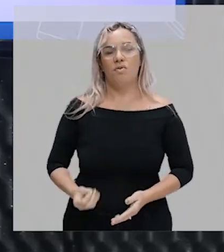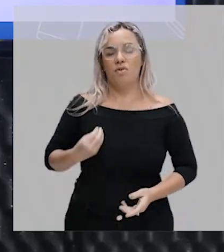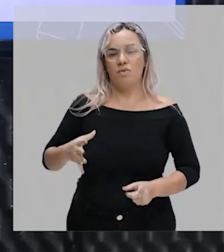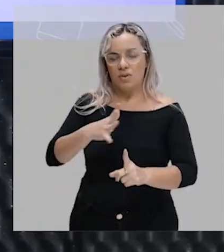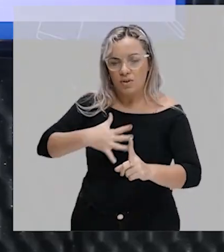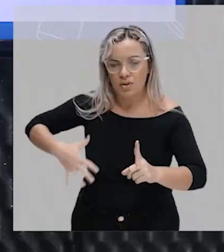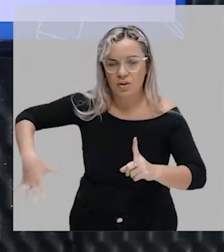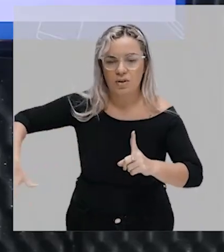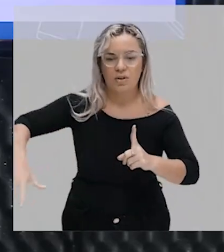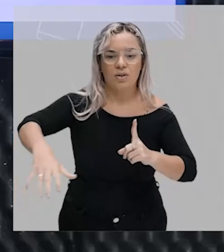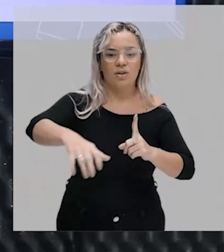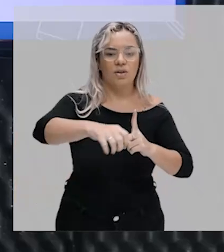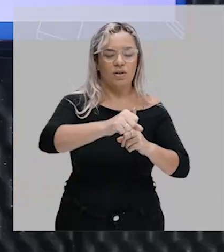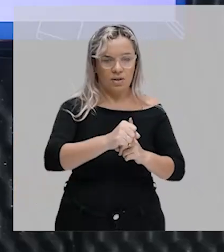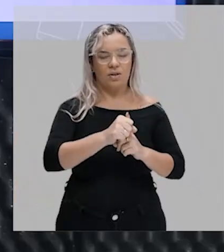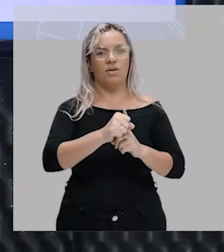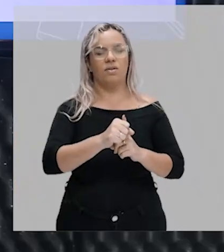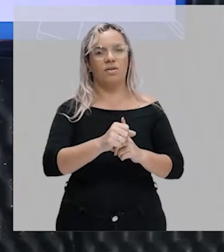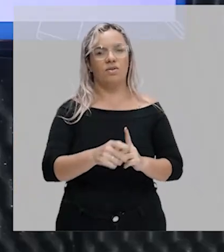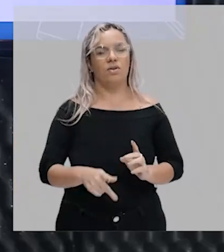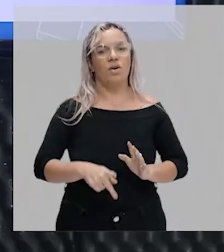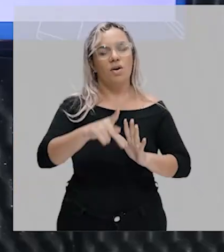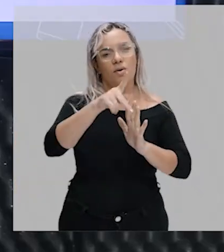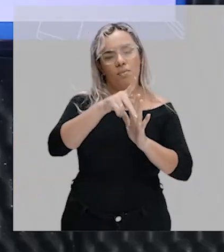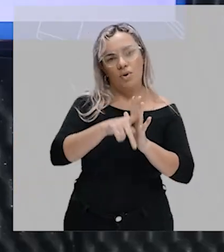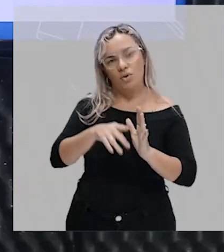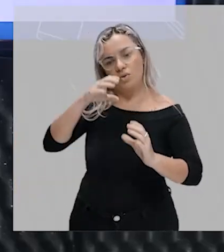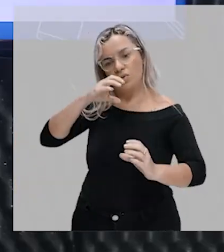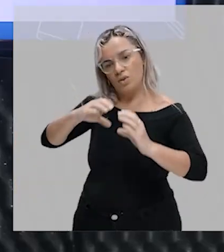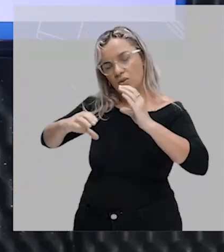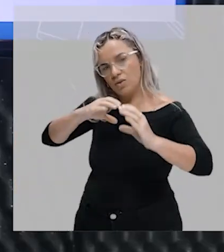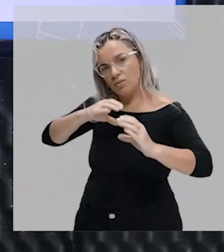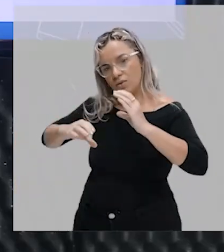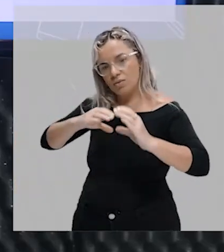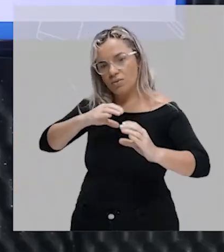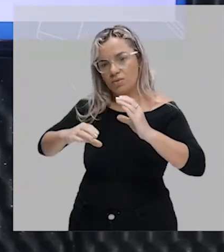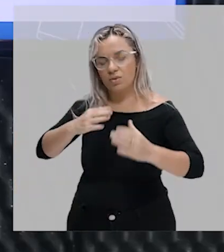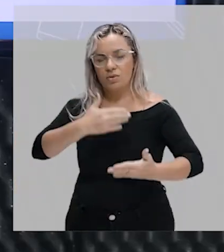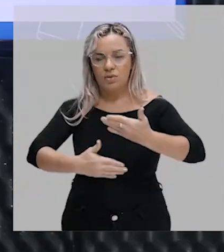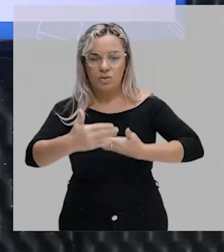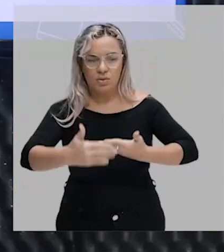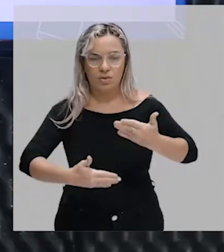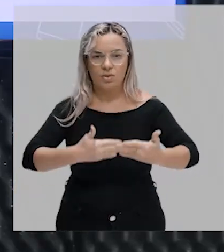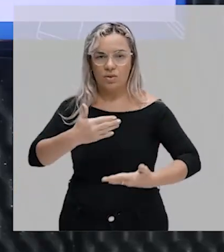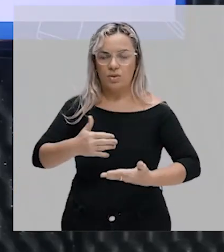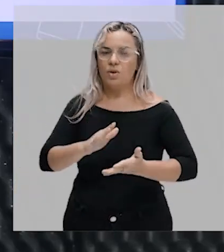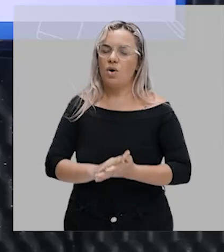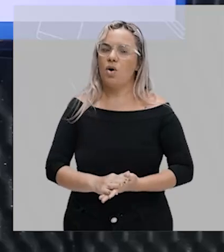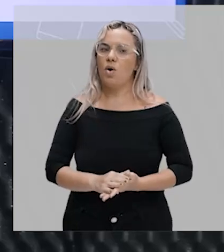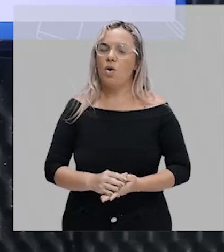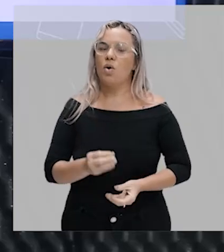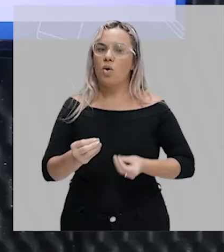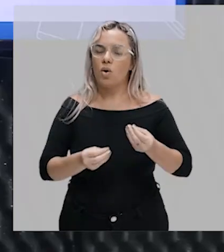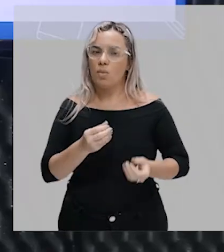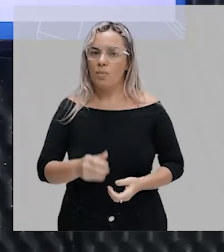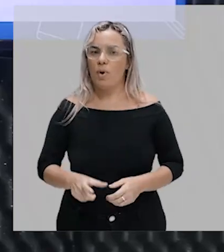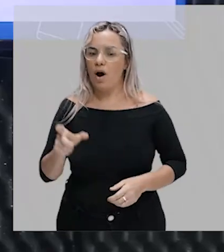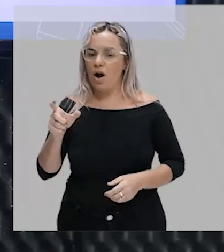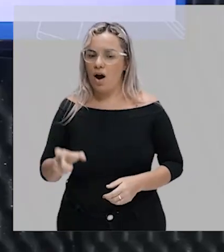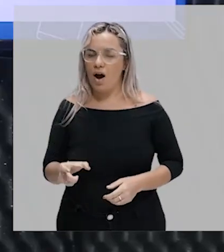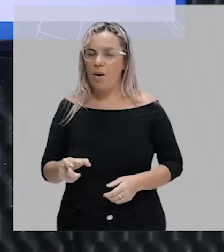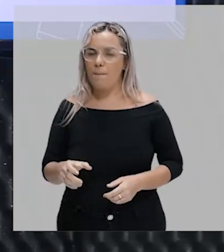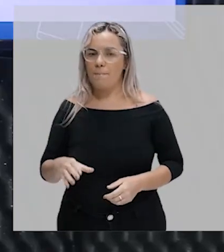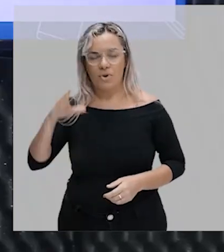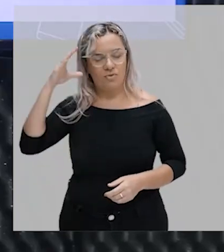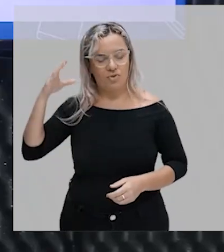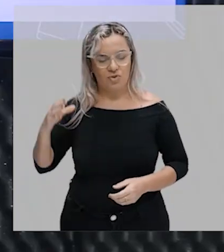produzir enunciados para que haja comunicação entre nós. Eu falo agora e vocês me entendem, não entendem? Pois é, eu acho que